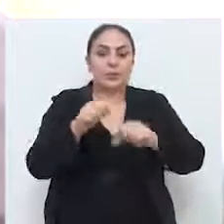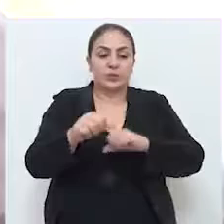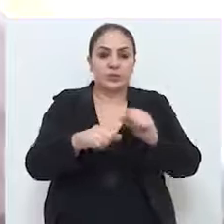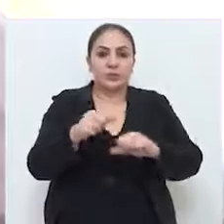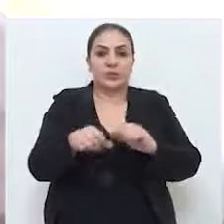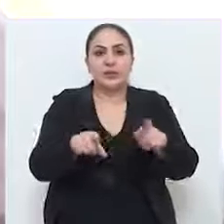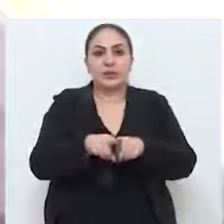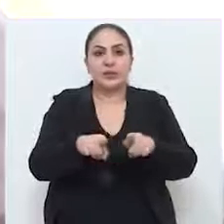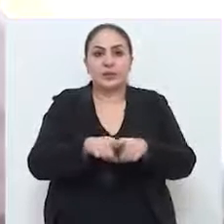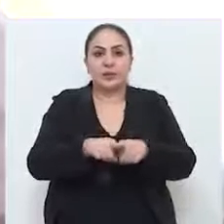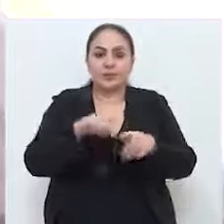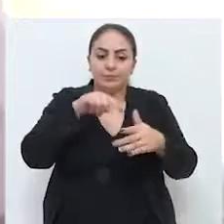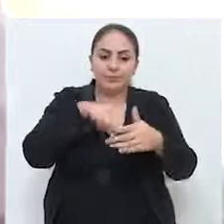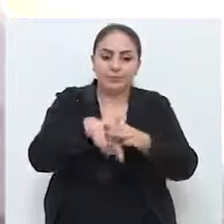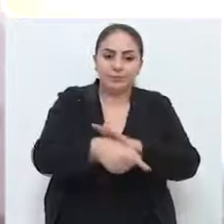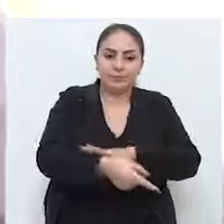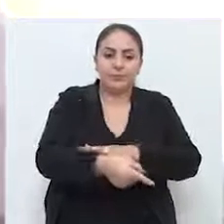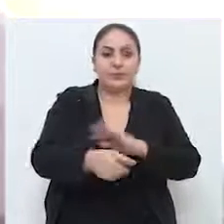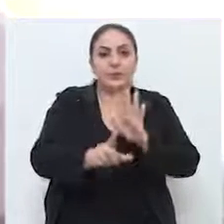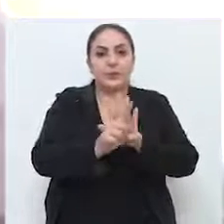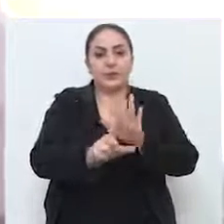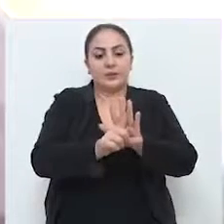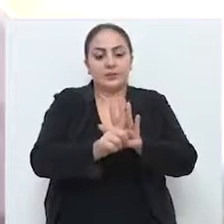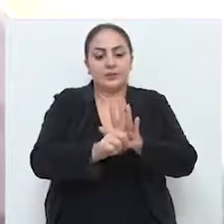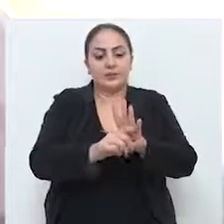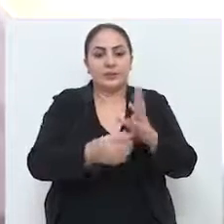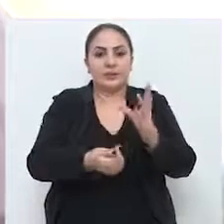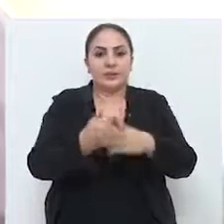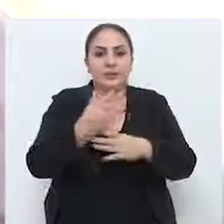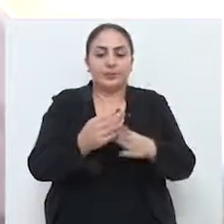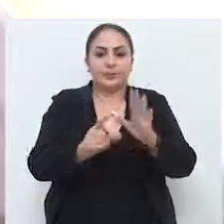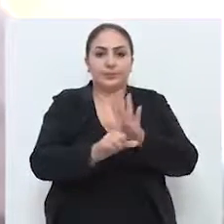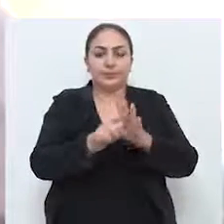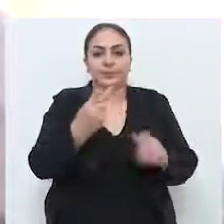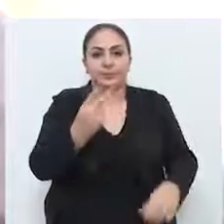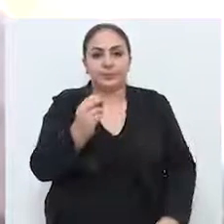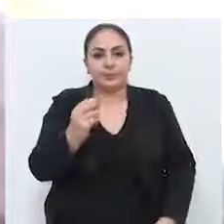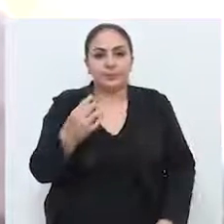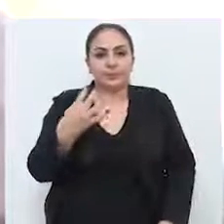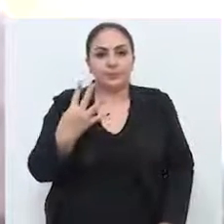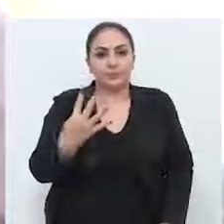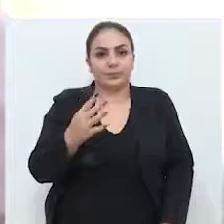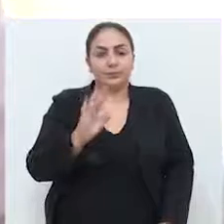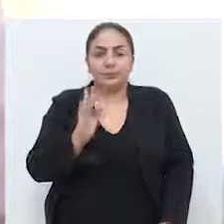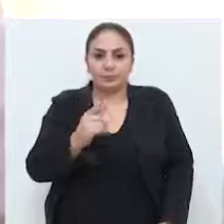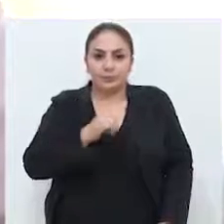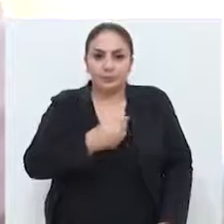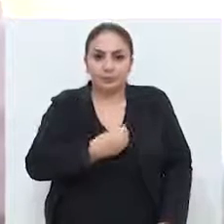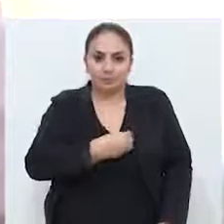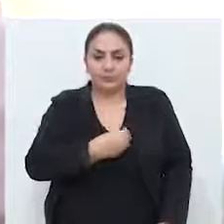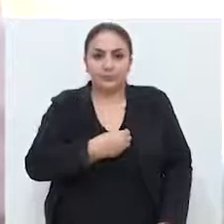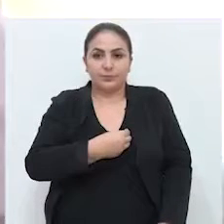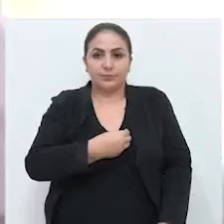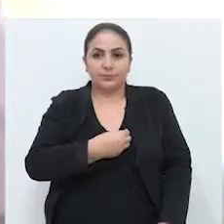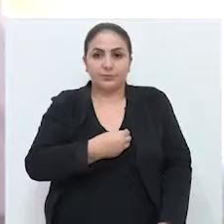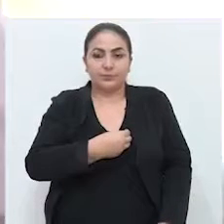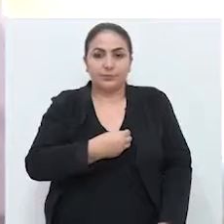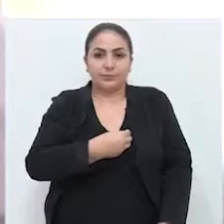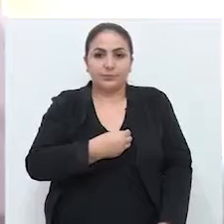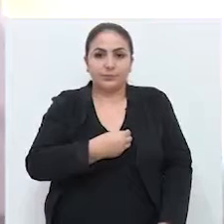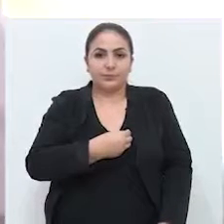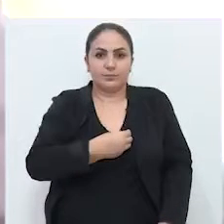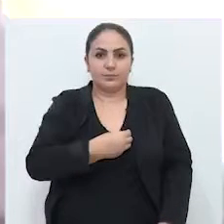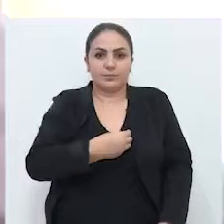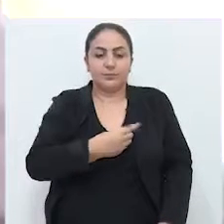de alterações profundas da lei, que já é uma lei de 2004, já com